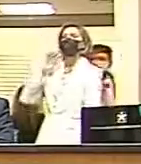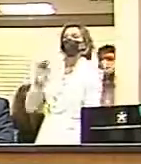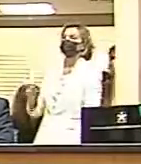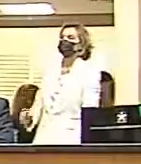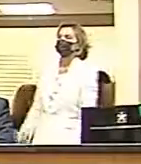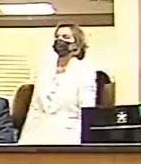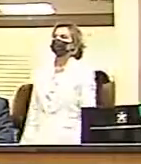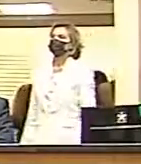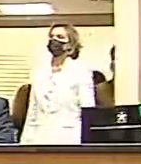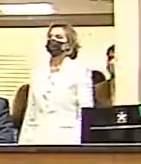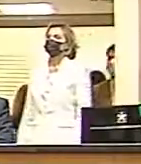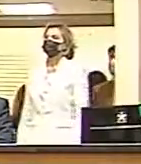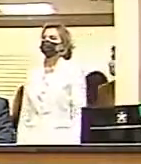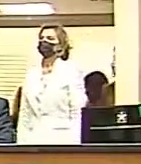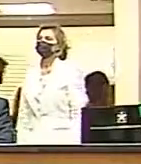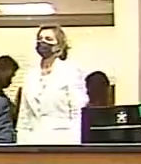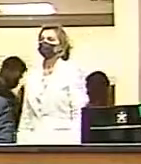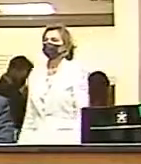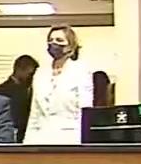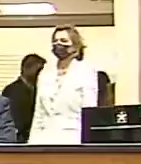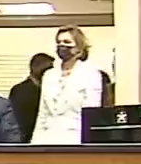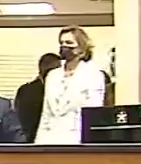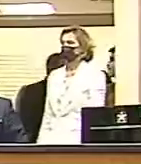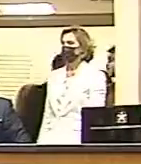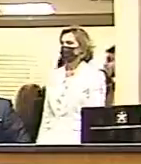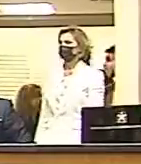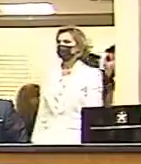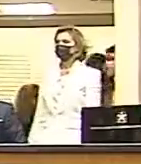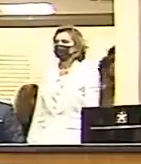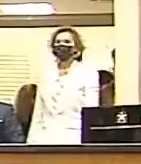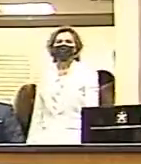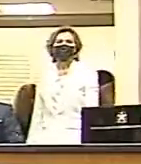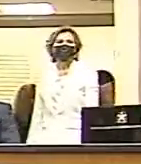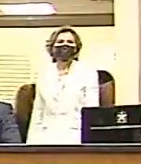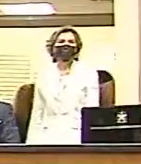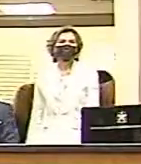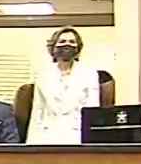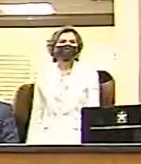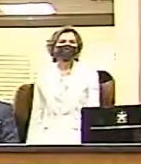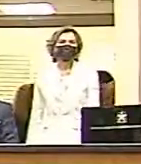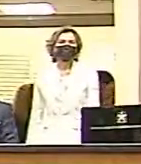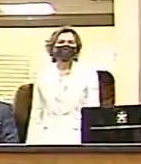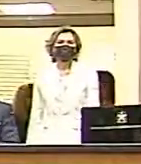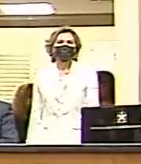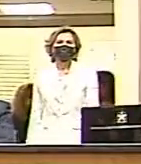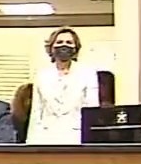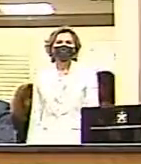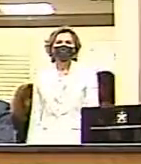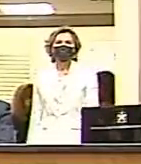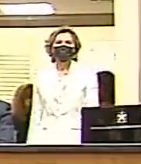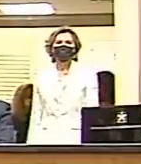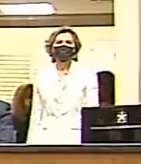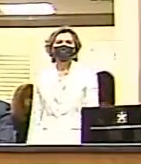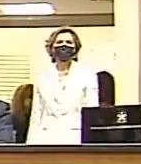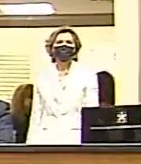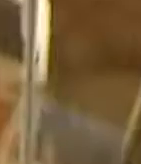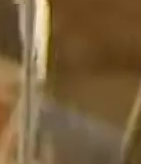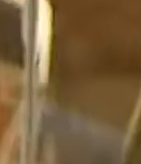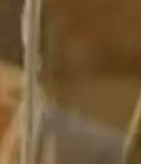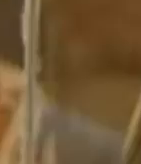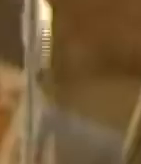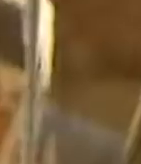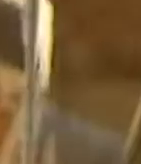da nova mesa diretora da Assembleia Legislativa, os cargos de vice-presidentes foram ocupados por estreantes nas funções,